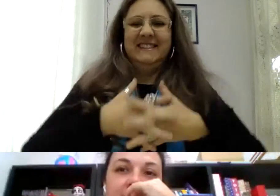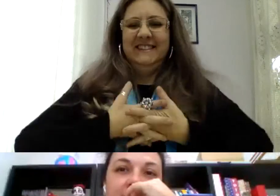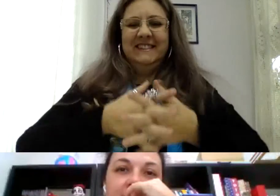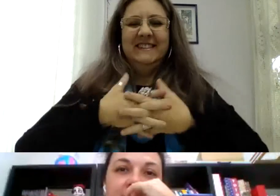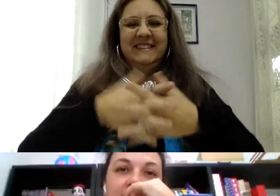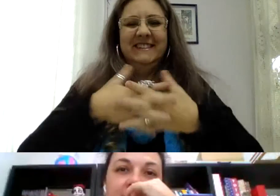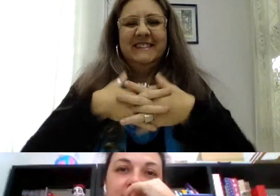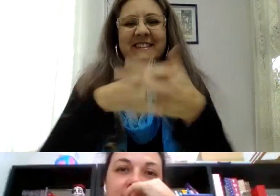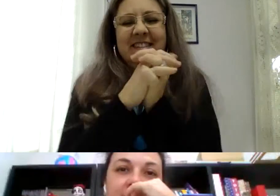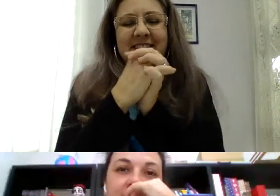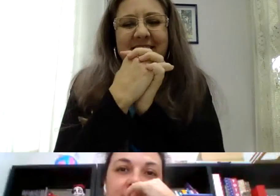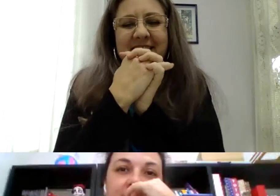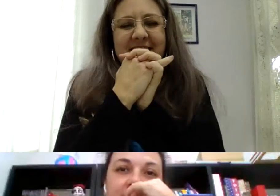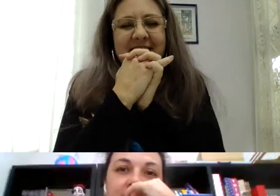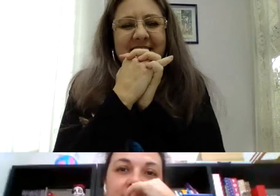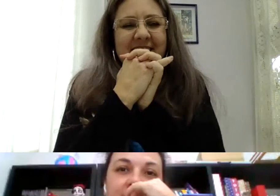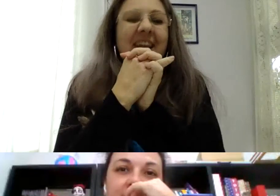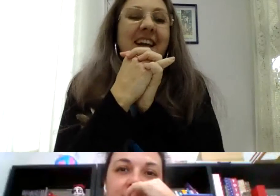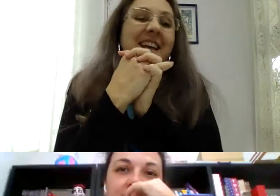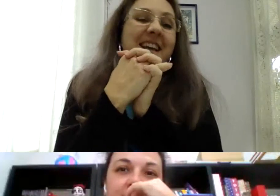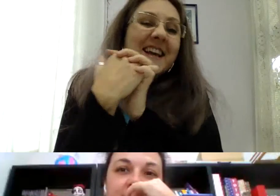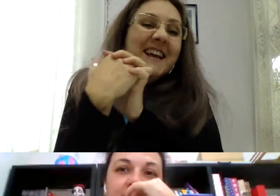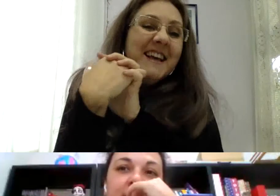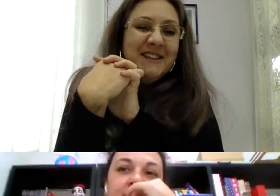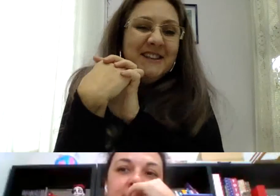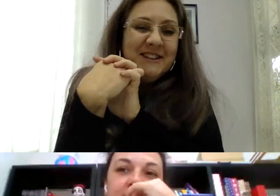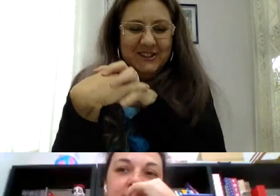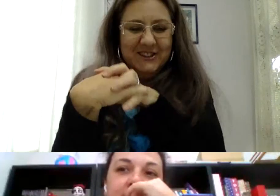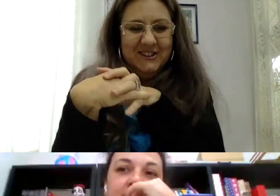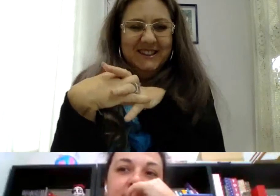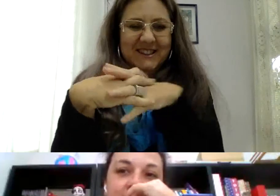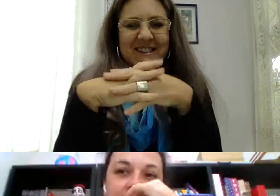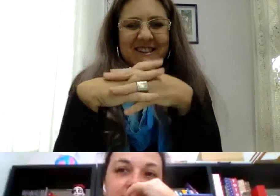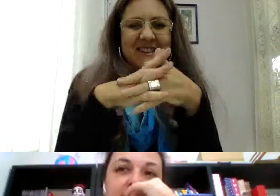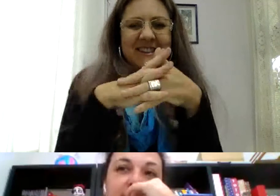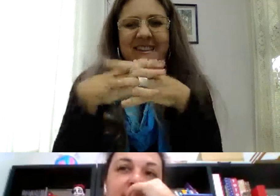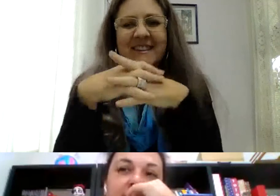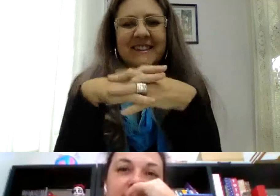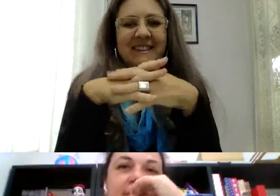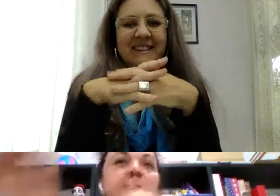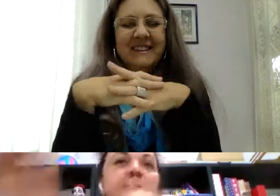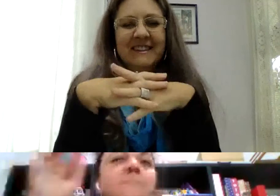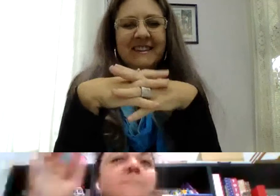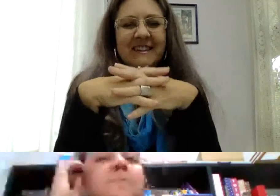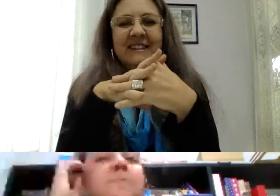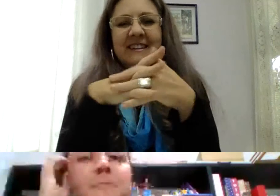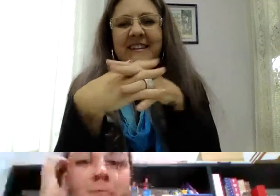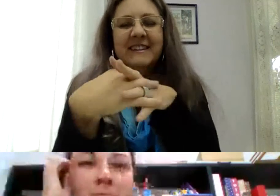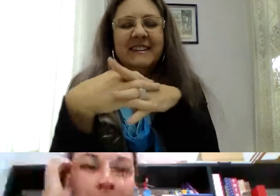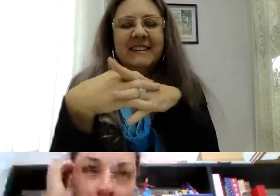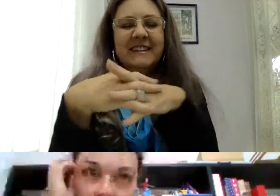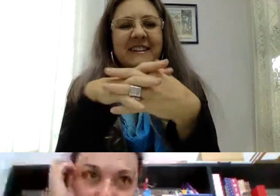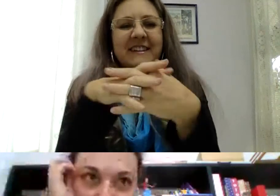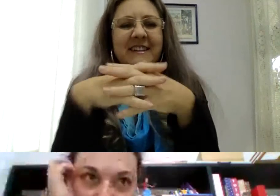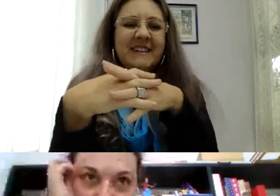falado, tudo é uma questão energética. E se é energética, nós temos